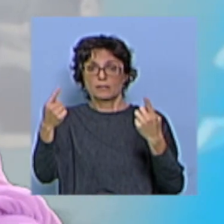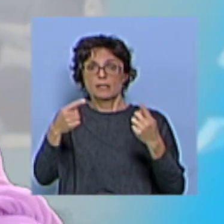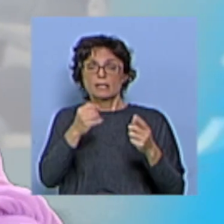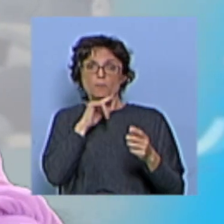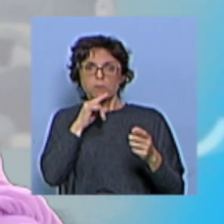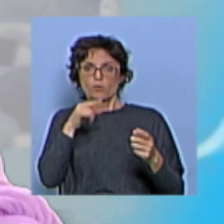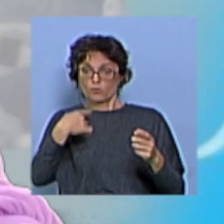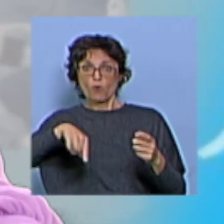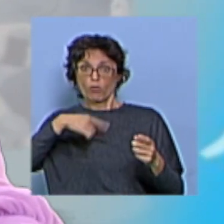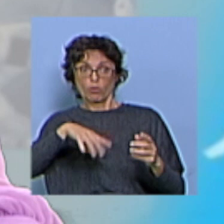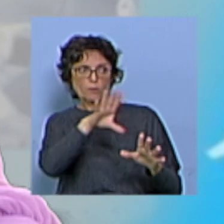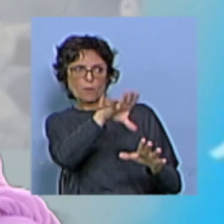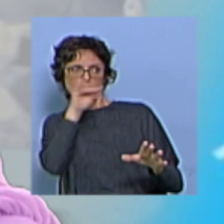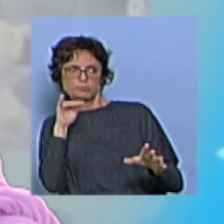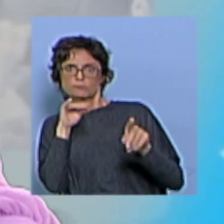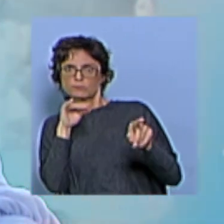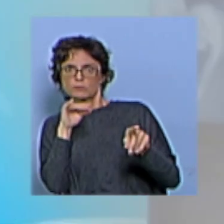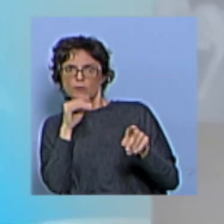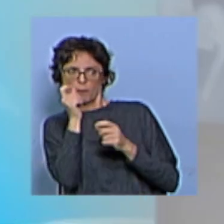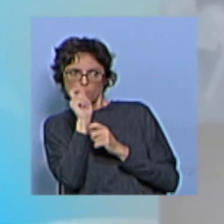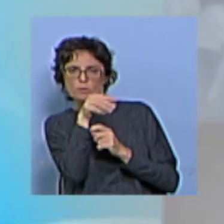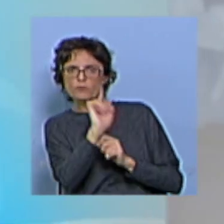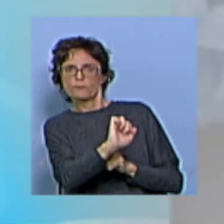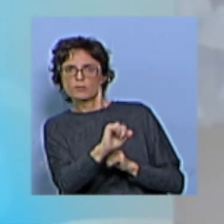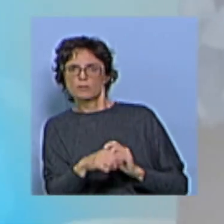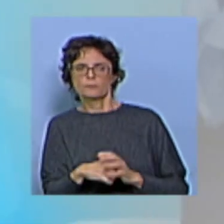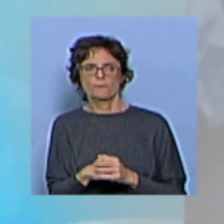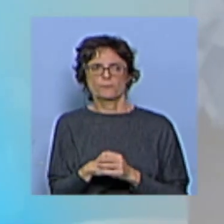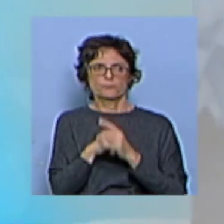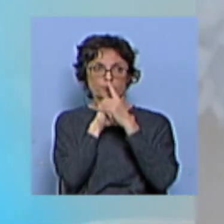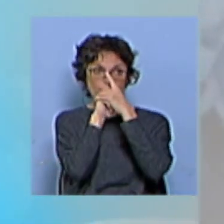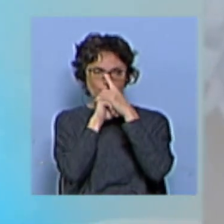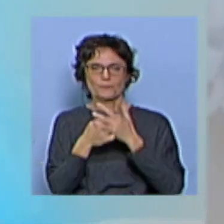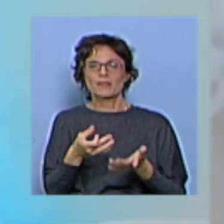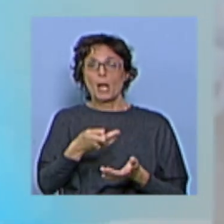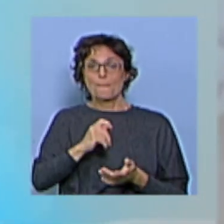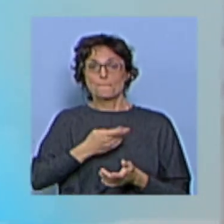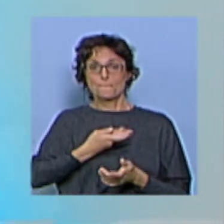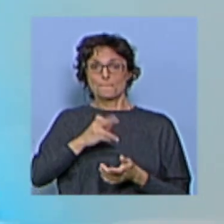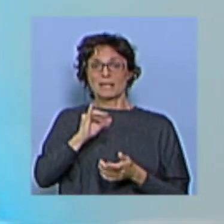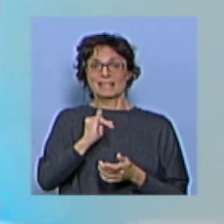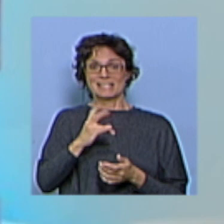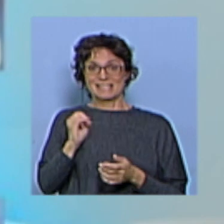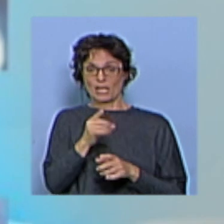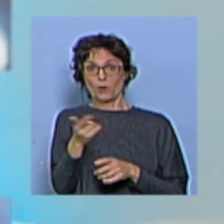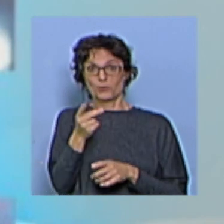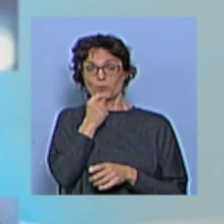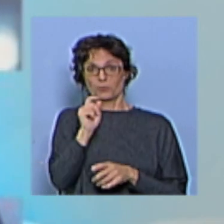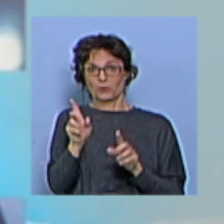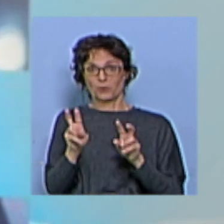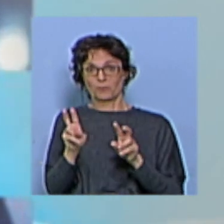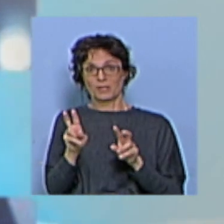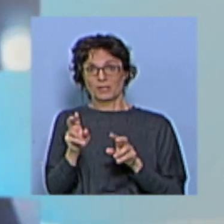outras comunidades. A Patrícia Pedrosa, eu vou dizendo os dois nomes, porque têm os dois o mesmo nome, vou dizendo também o